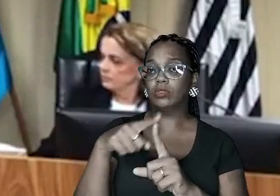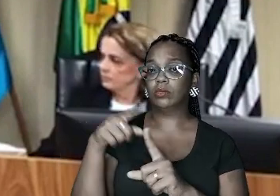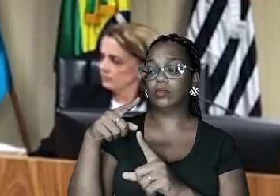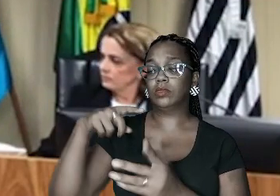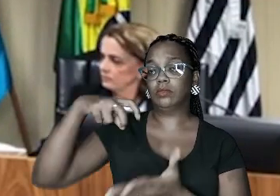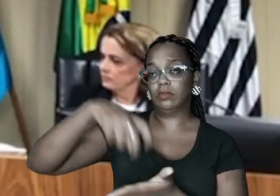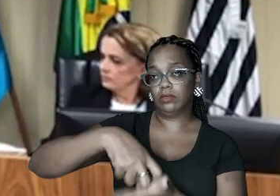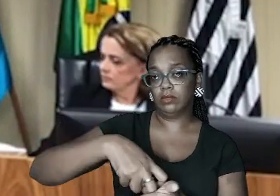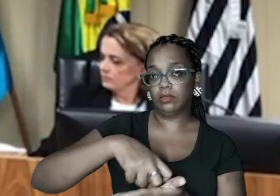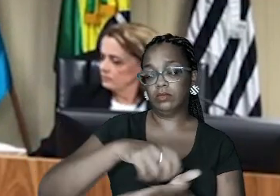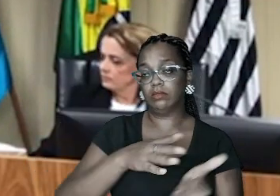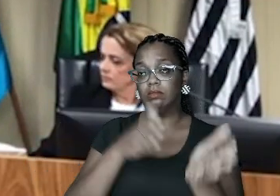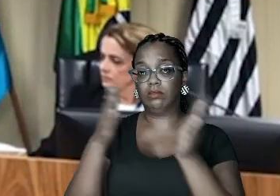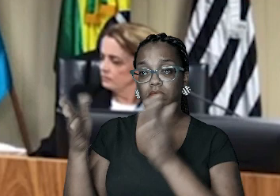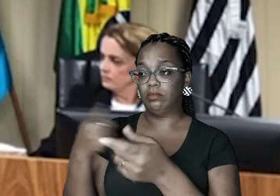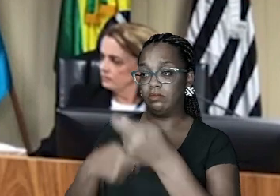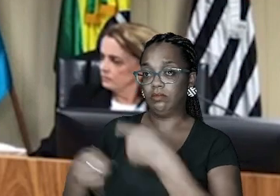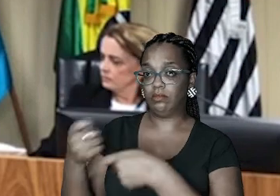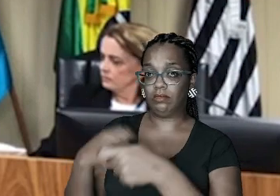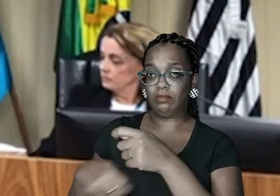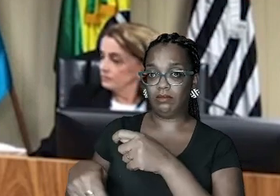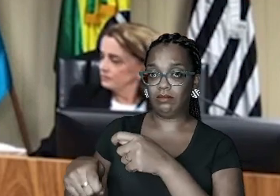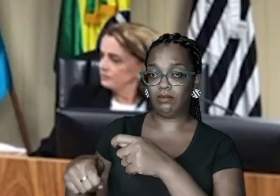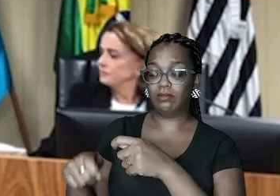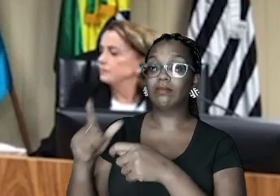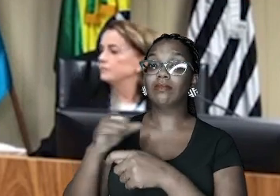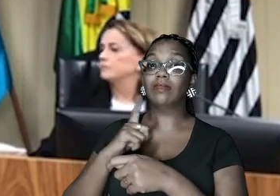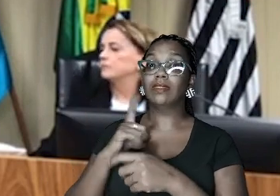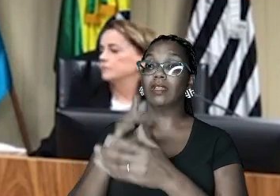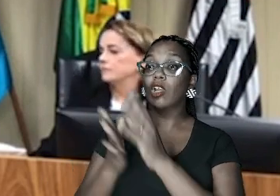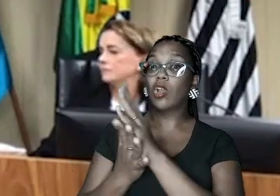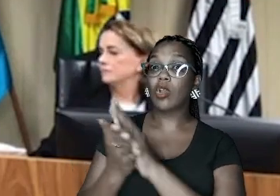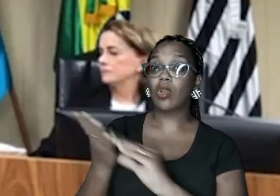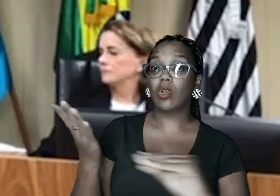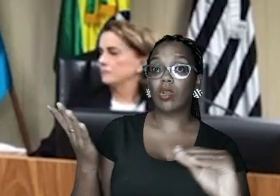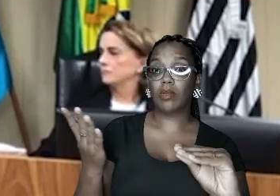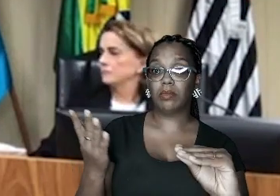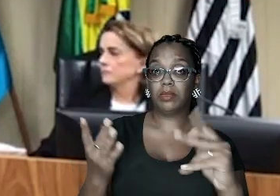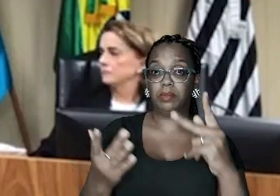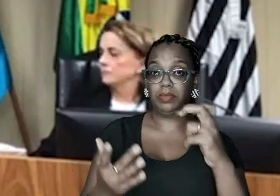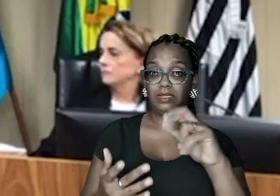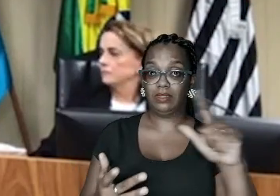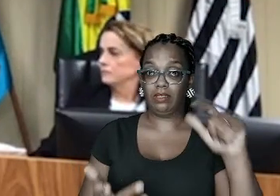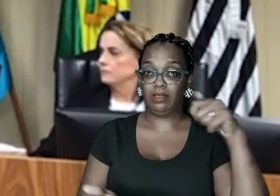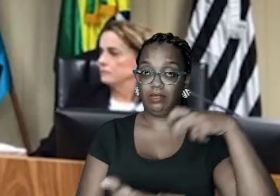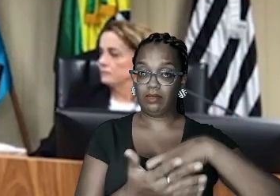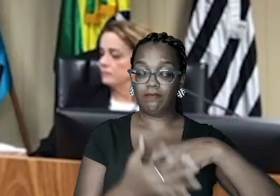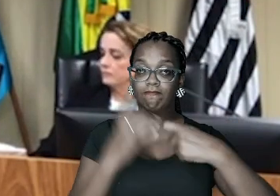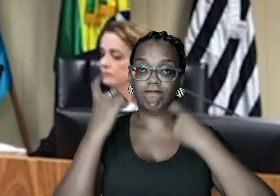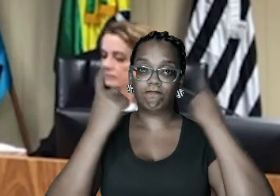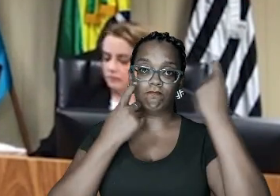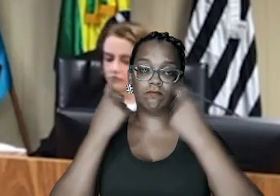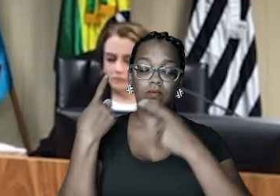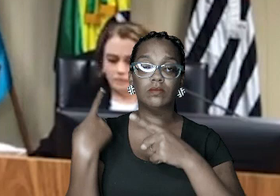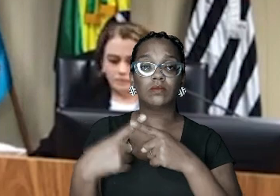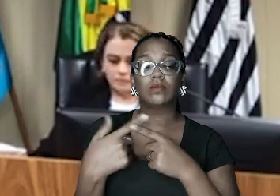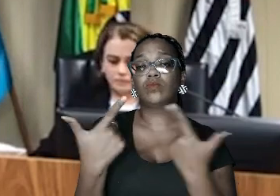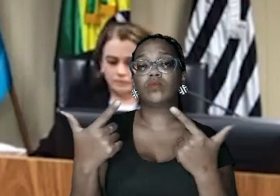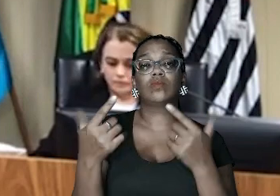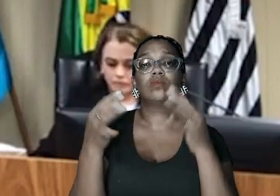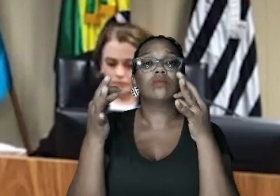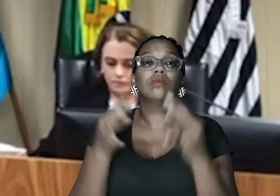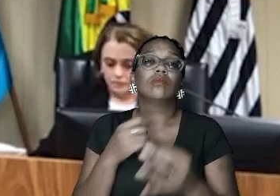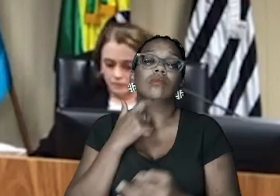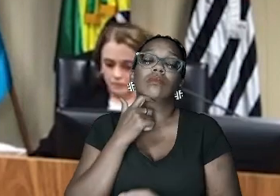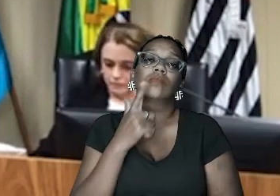administrativo o tipo penal basicamente é uma cópia do início administrativo e isso ocupa porque não há injusto remanescente que